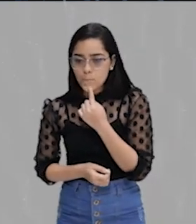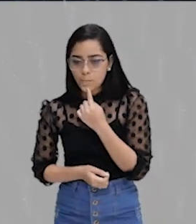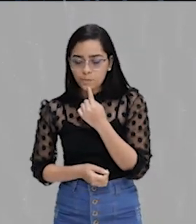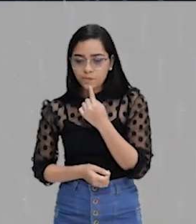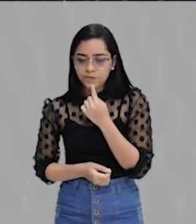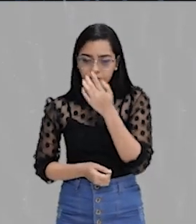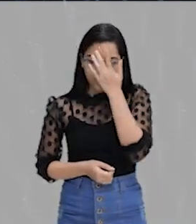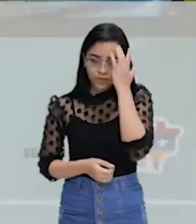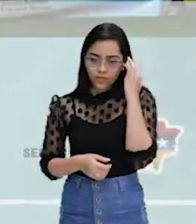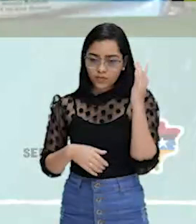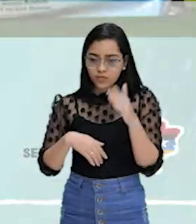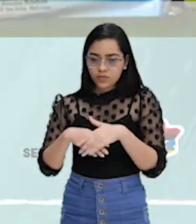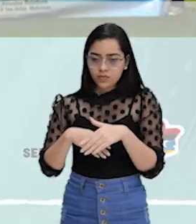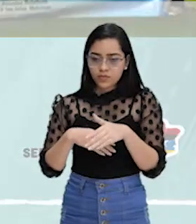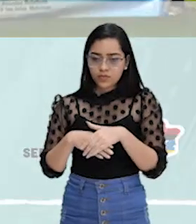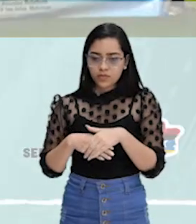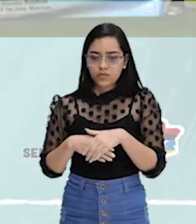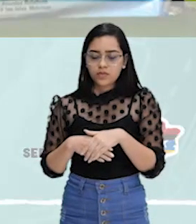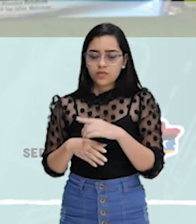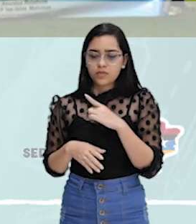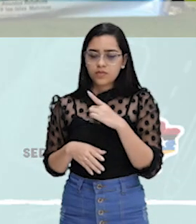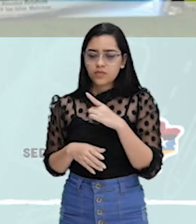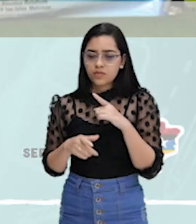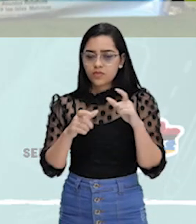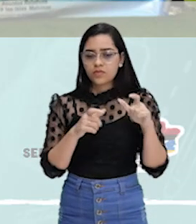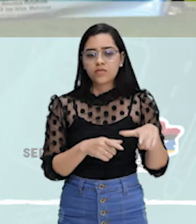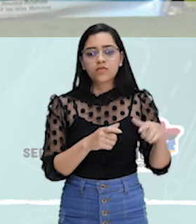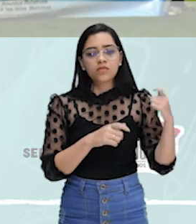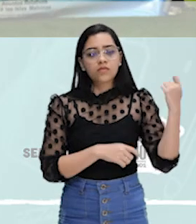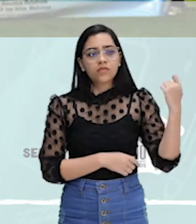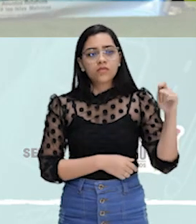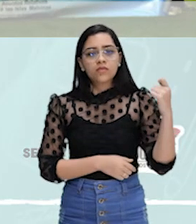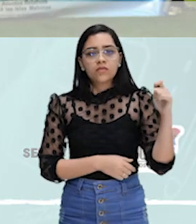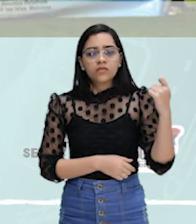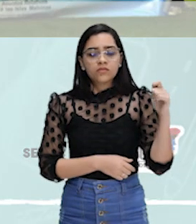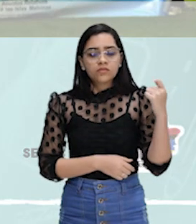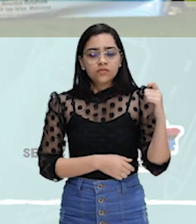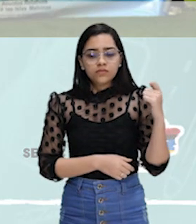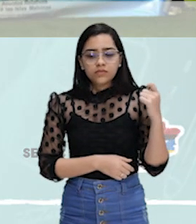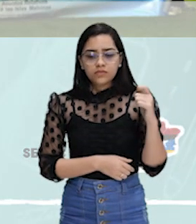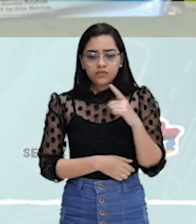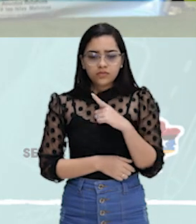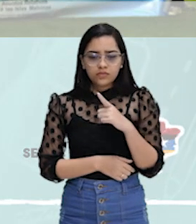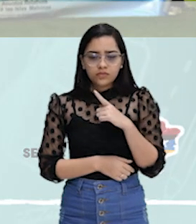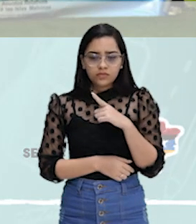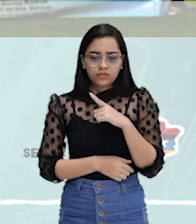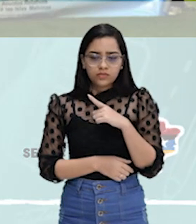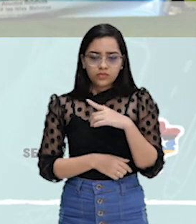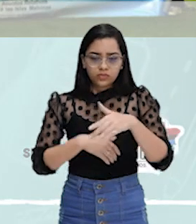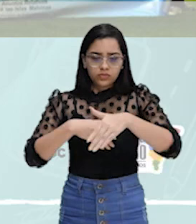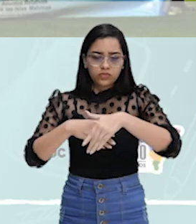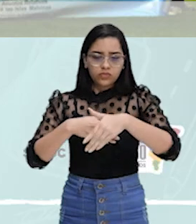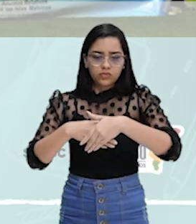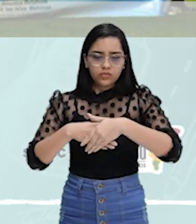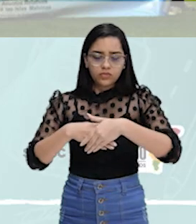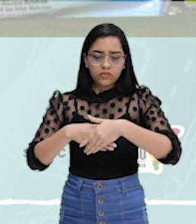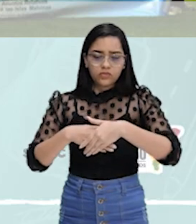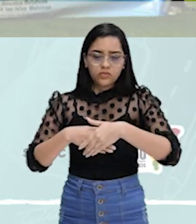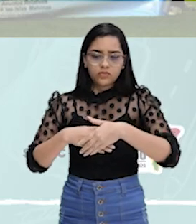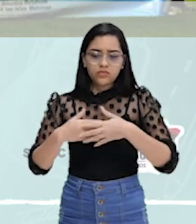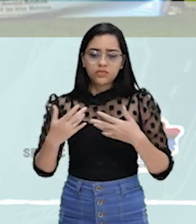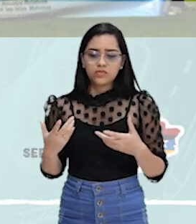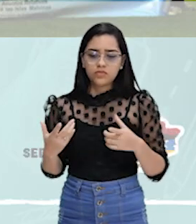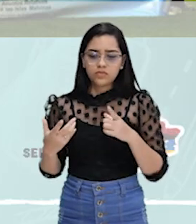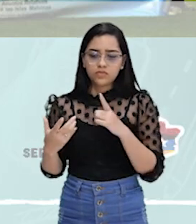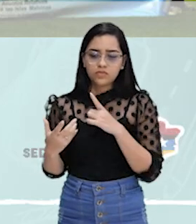dos jogadores, basicamente, da Argentina, certo? Num amistoso, e eles,